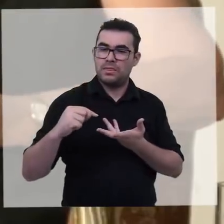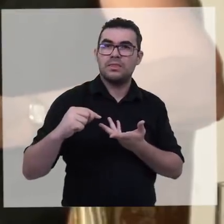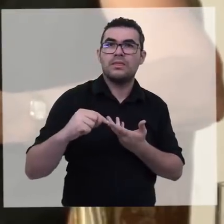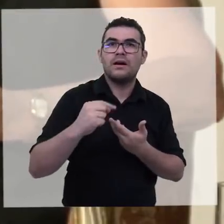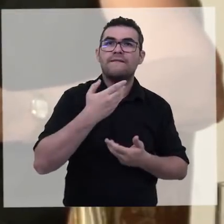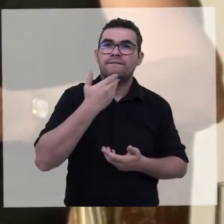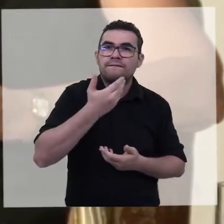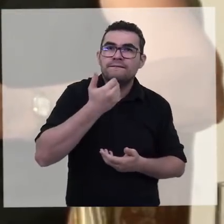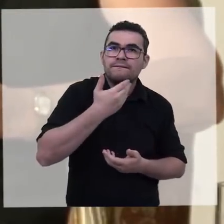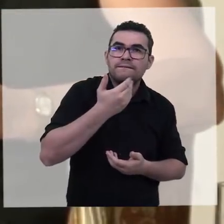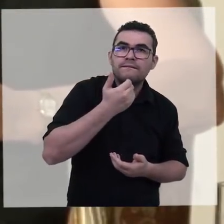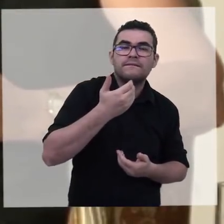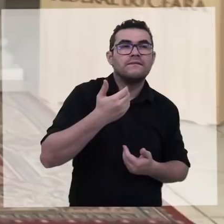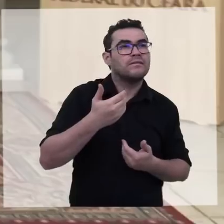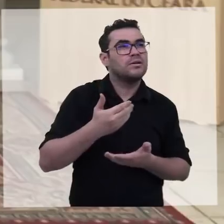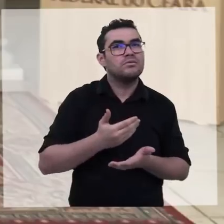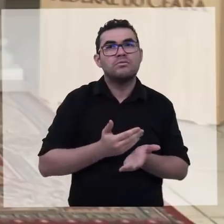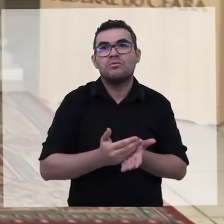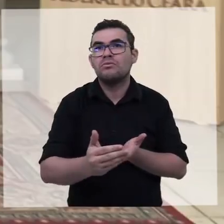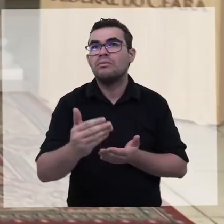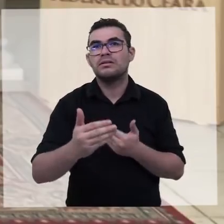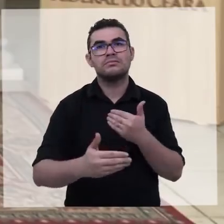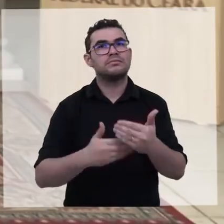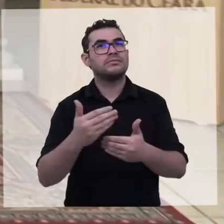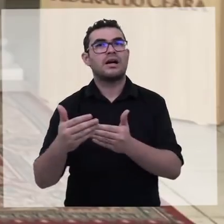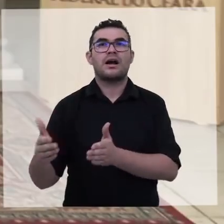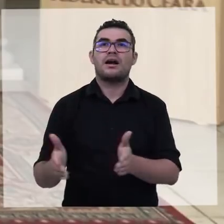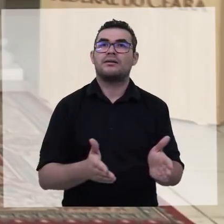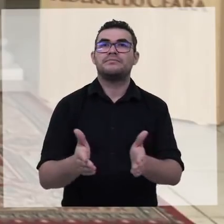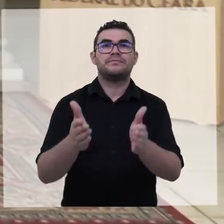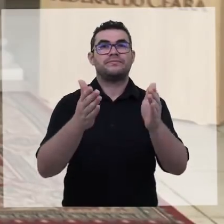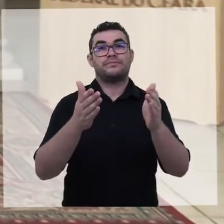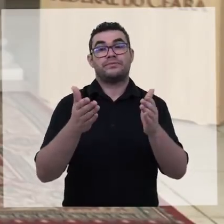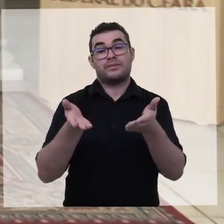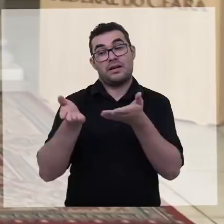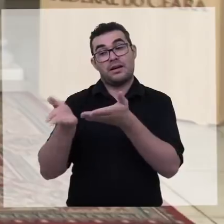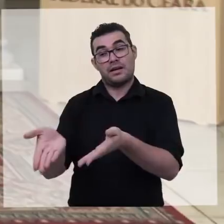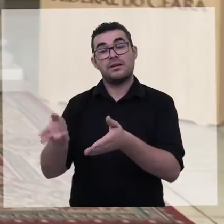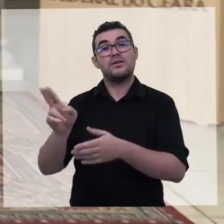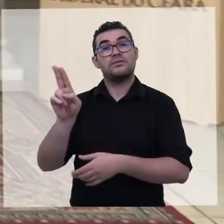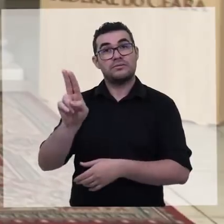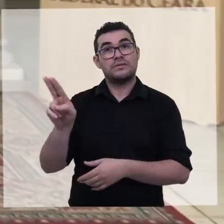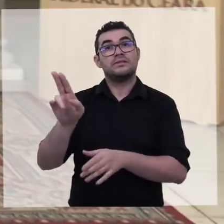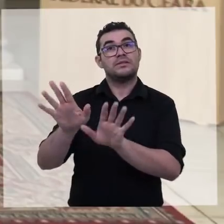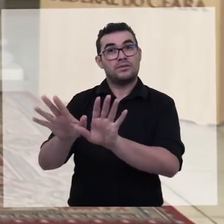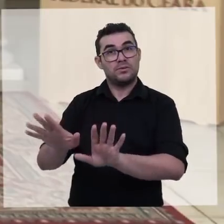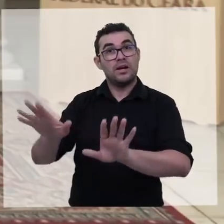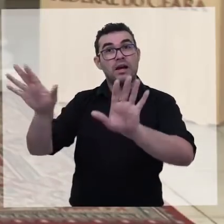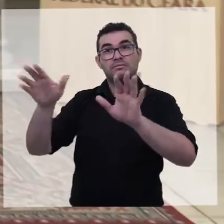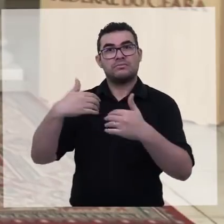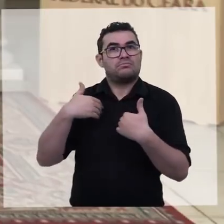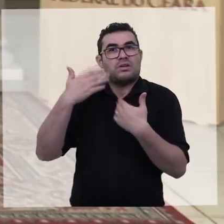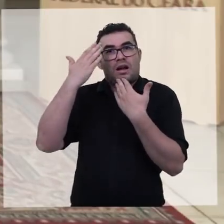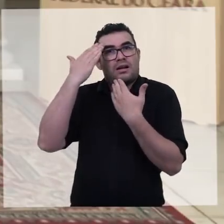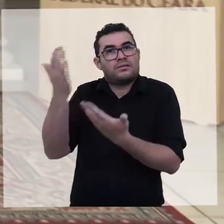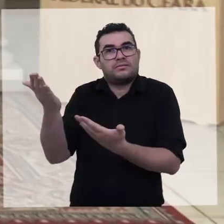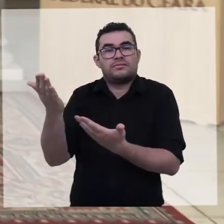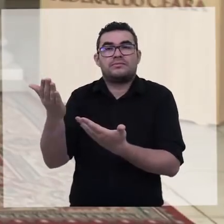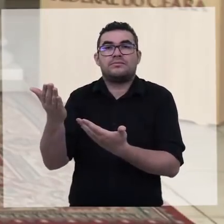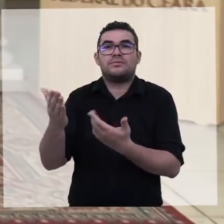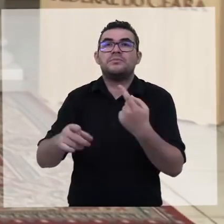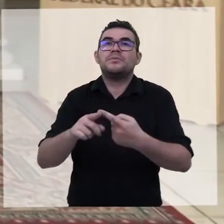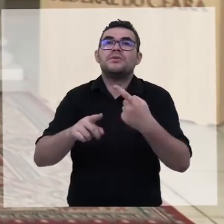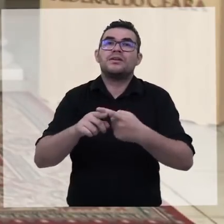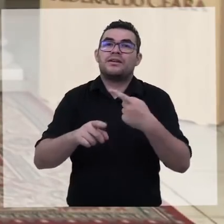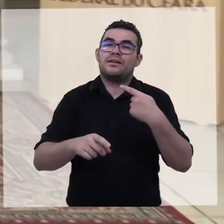traçando seu caminho, né? Então a universidade eu só tenho a agradecer, porque